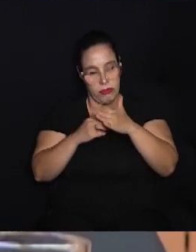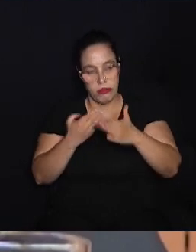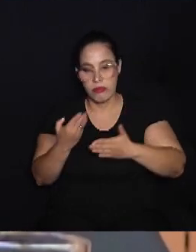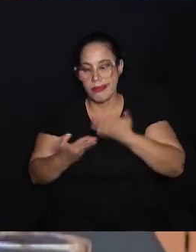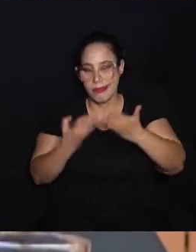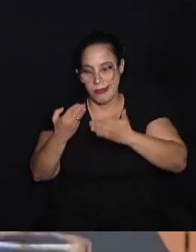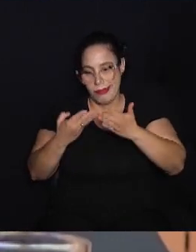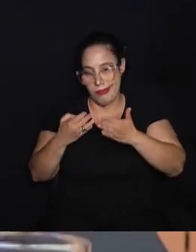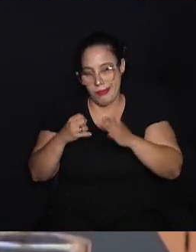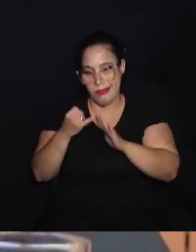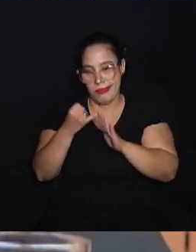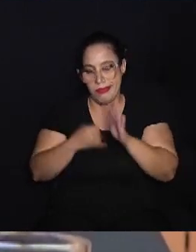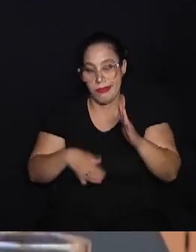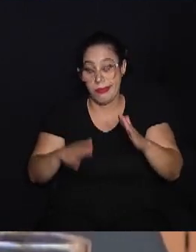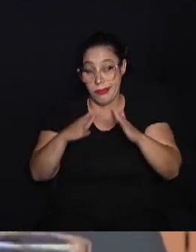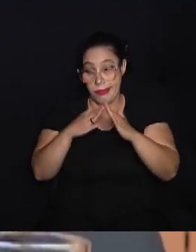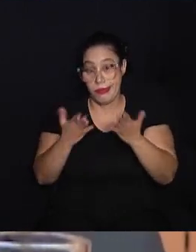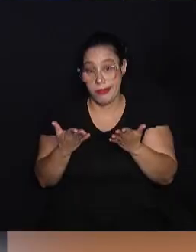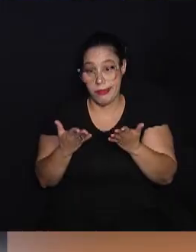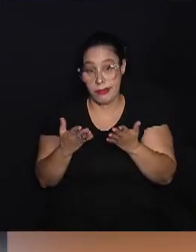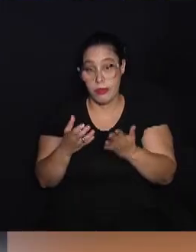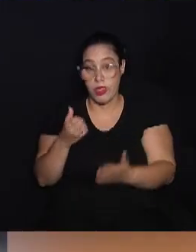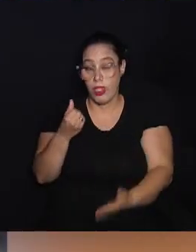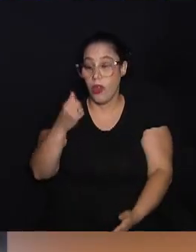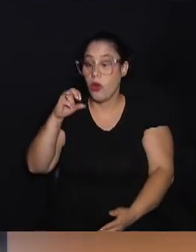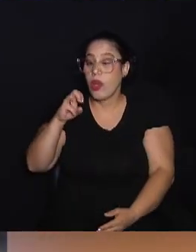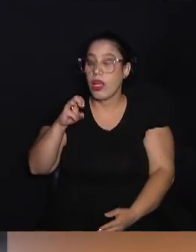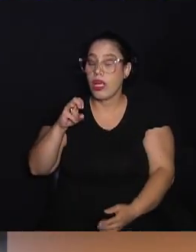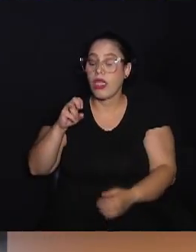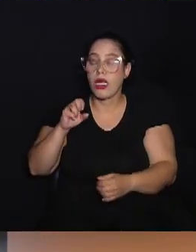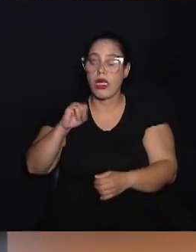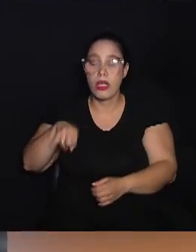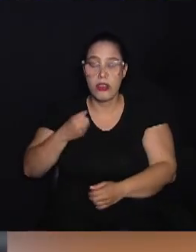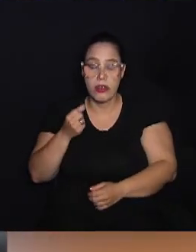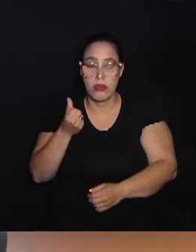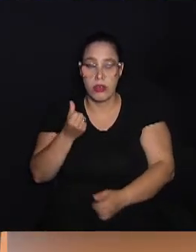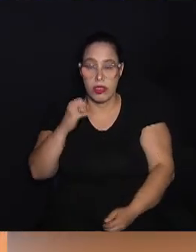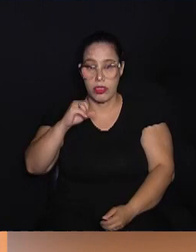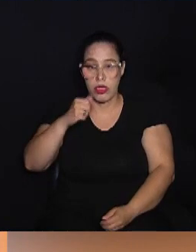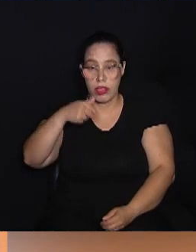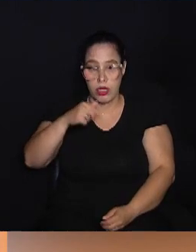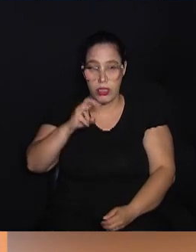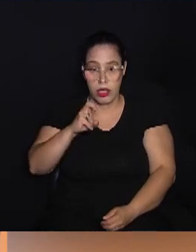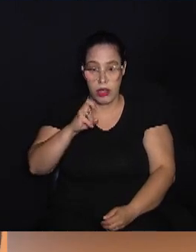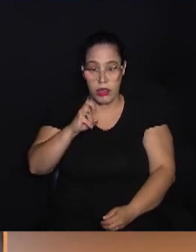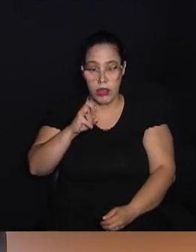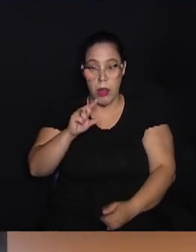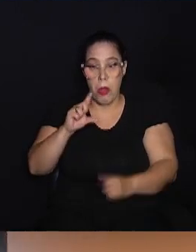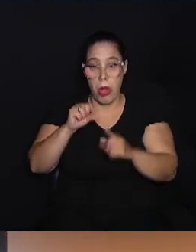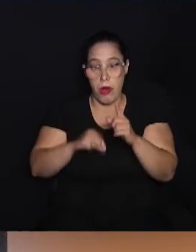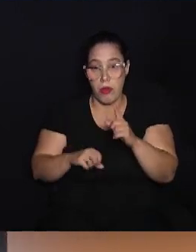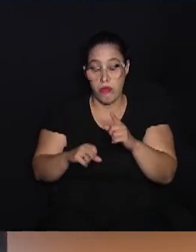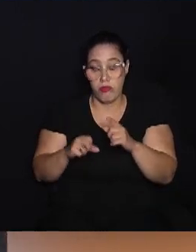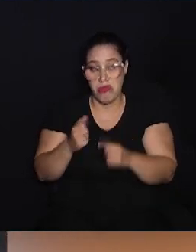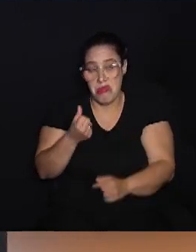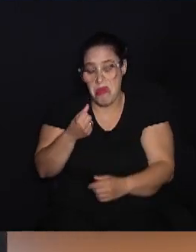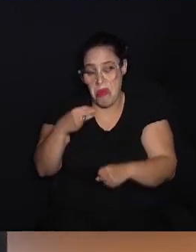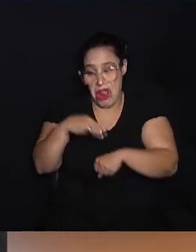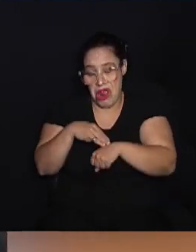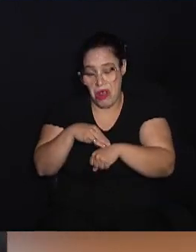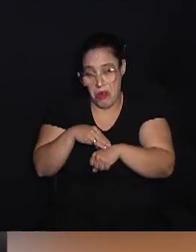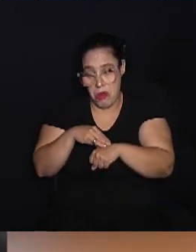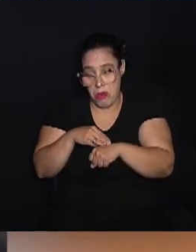anos atua no mercado de imóveis do município em 15 de janeiro de 1975 menos de um mês de